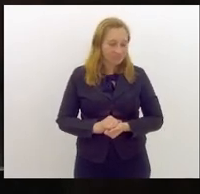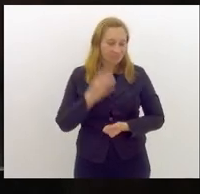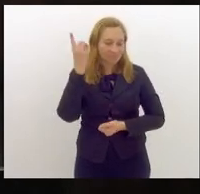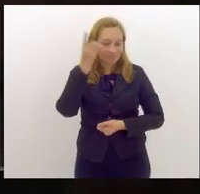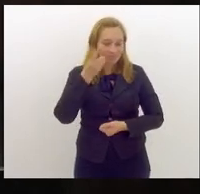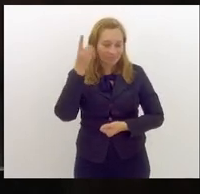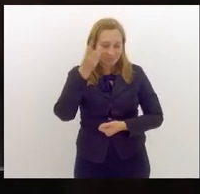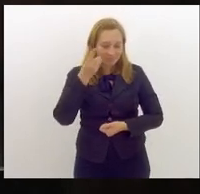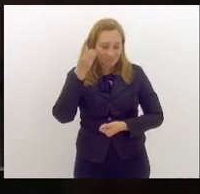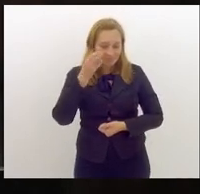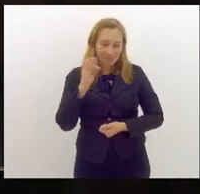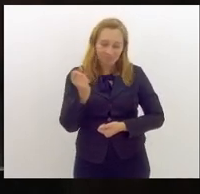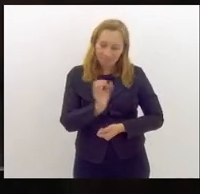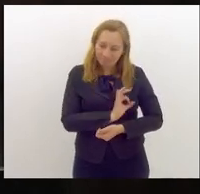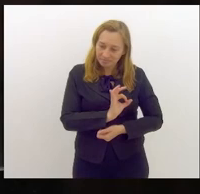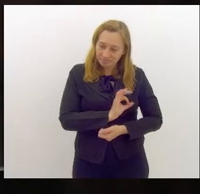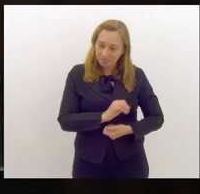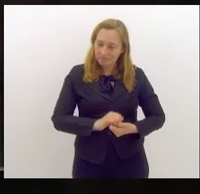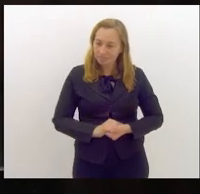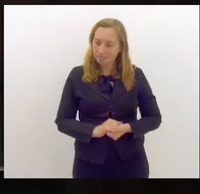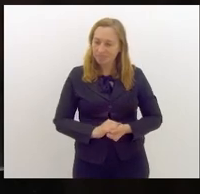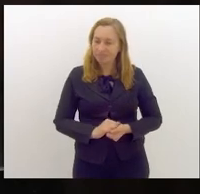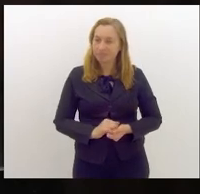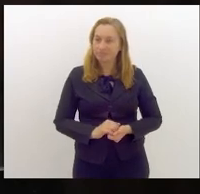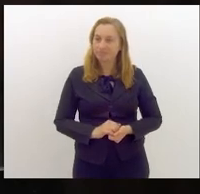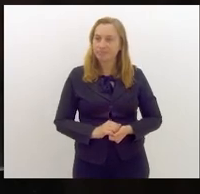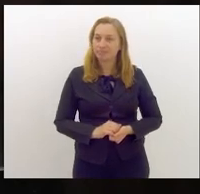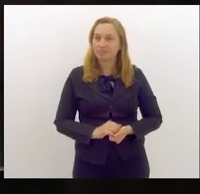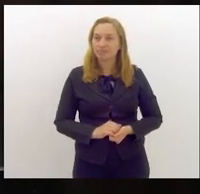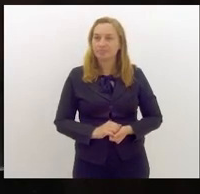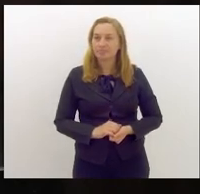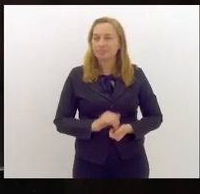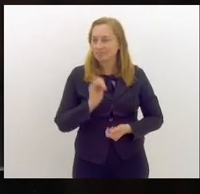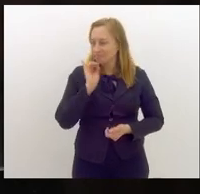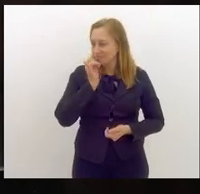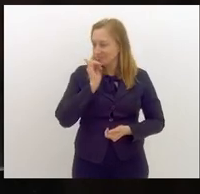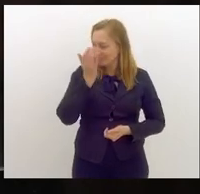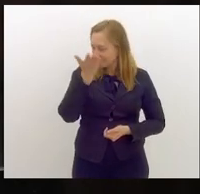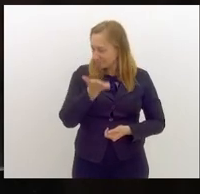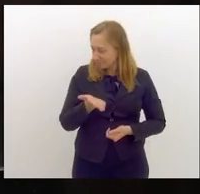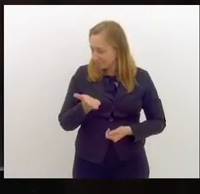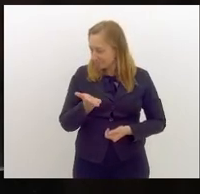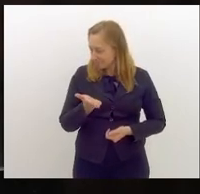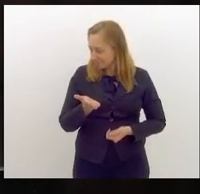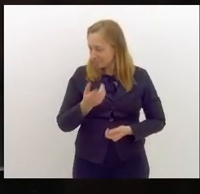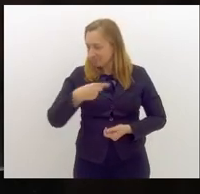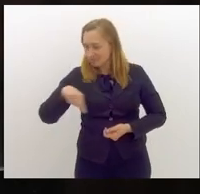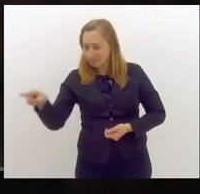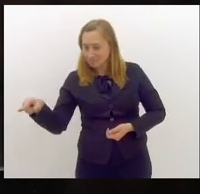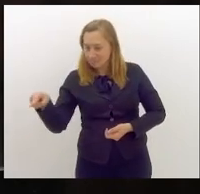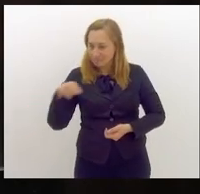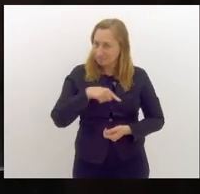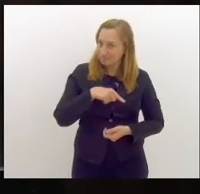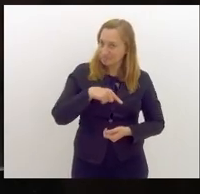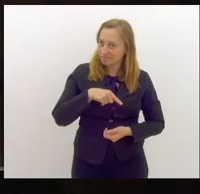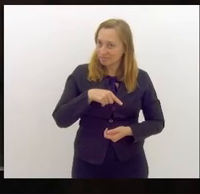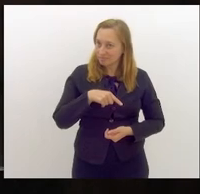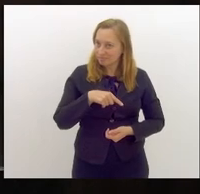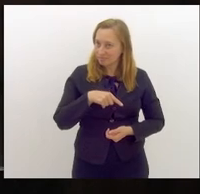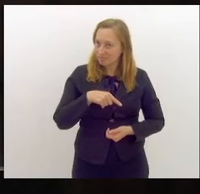deputada Marta Rocha pela sua narrativa didas e Vindas